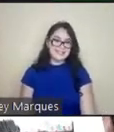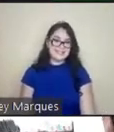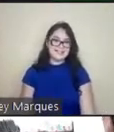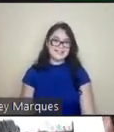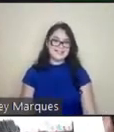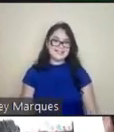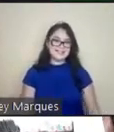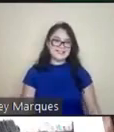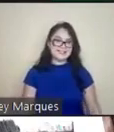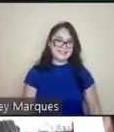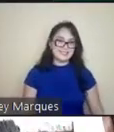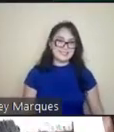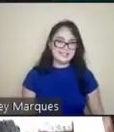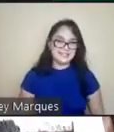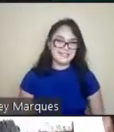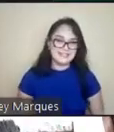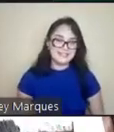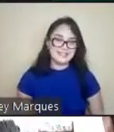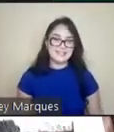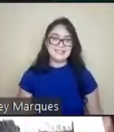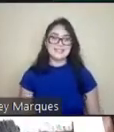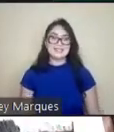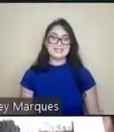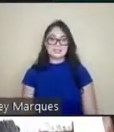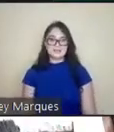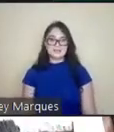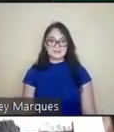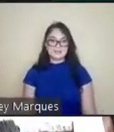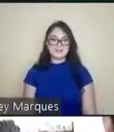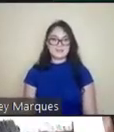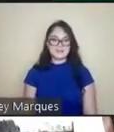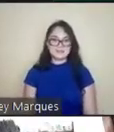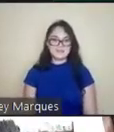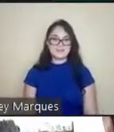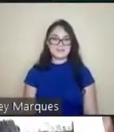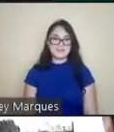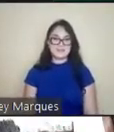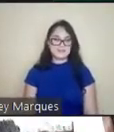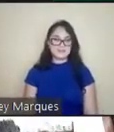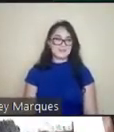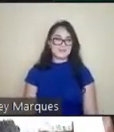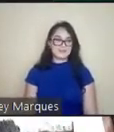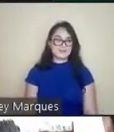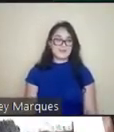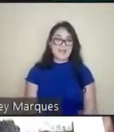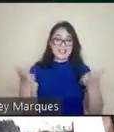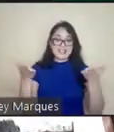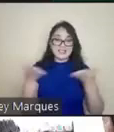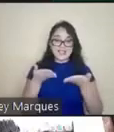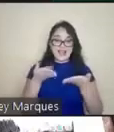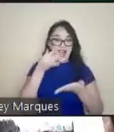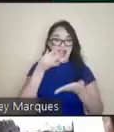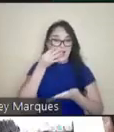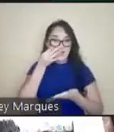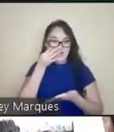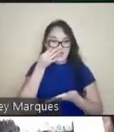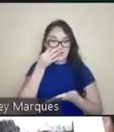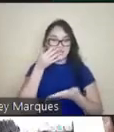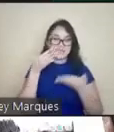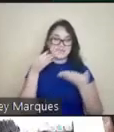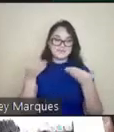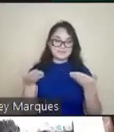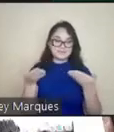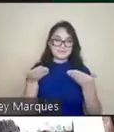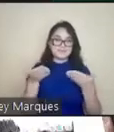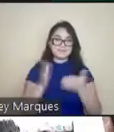já de comunicação. Já estamos, Carol, ao vivo. É. Carol está vendo ali o telefone